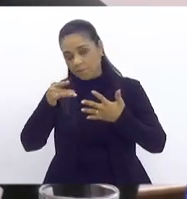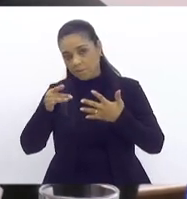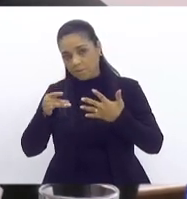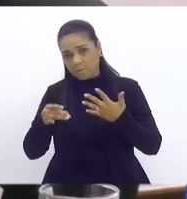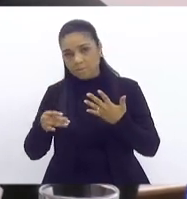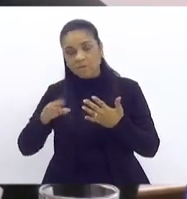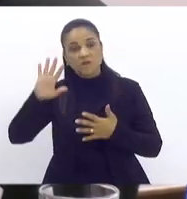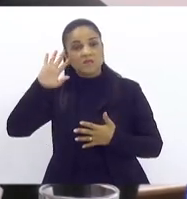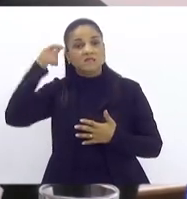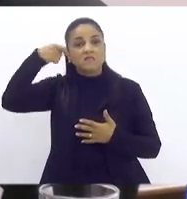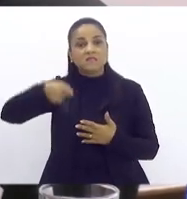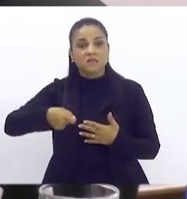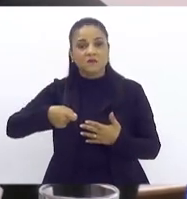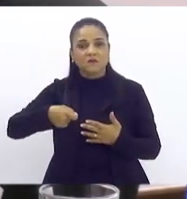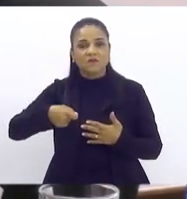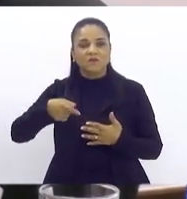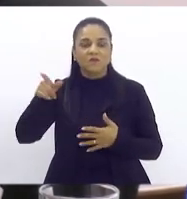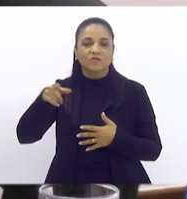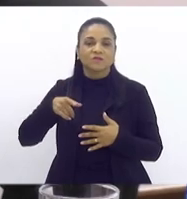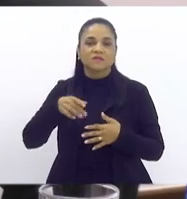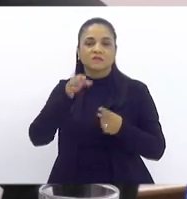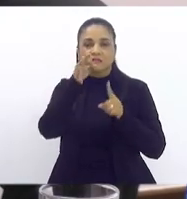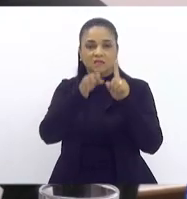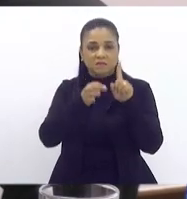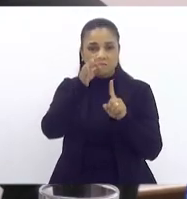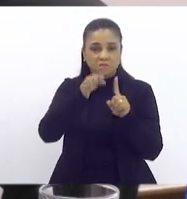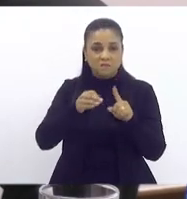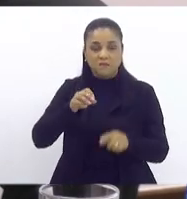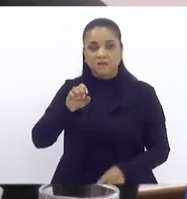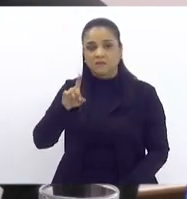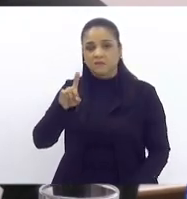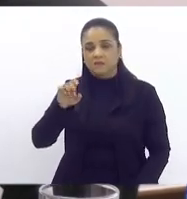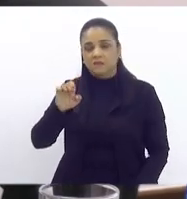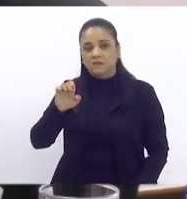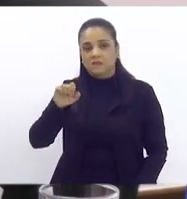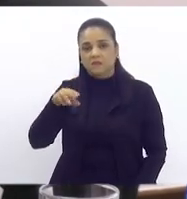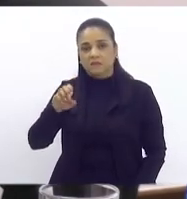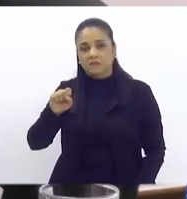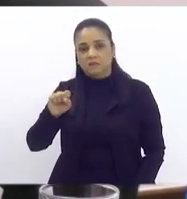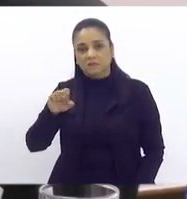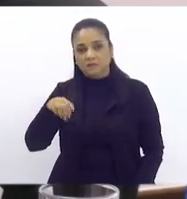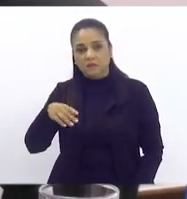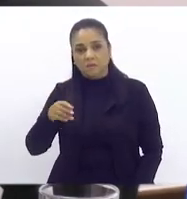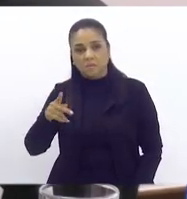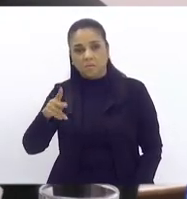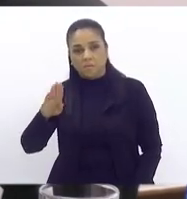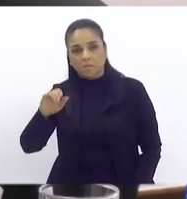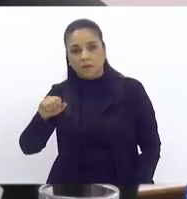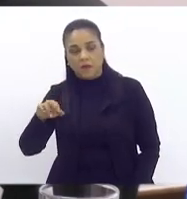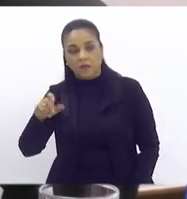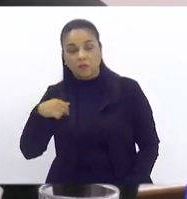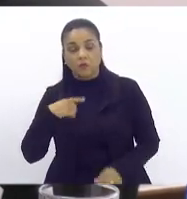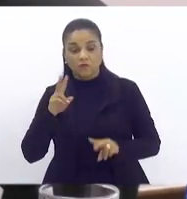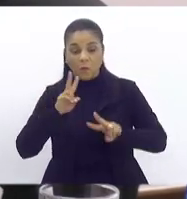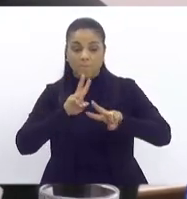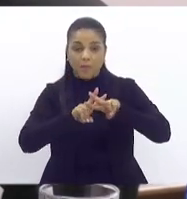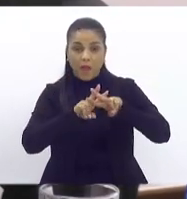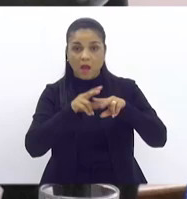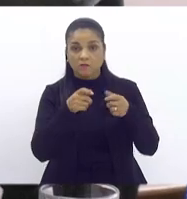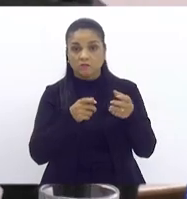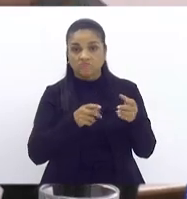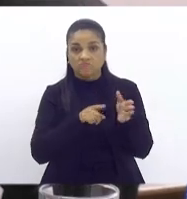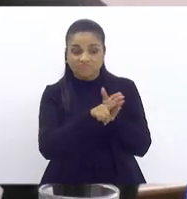decisão um desembargador Federal do Rio de Janeiro tava sendo investigado e foi Algemado pela Polícia Federal um